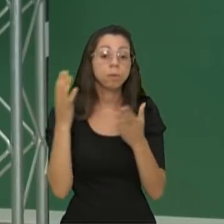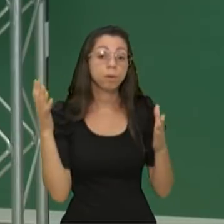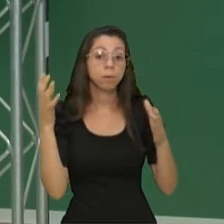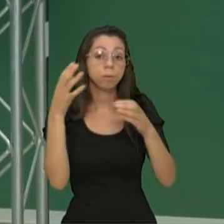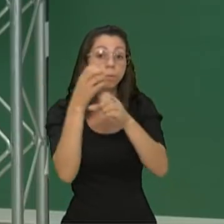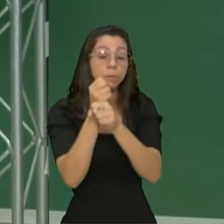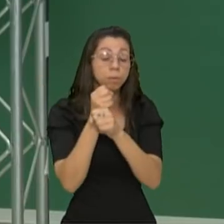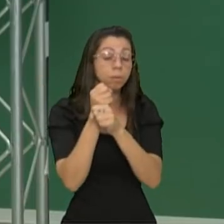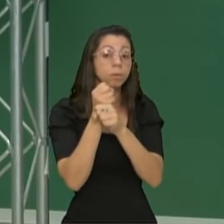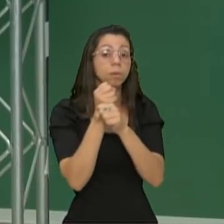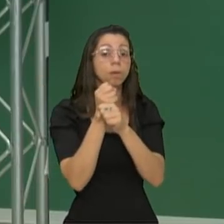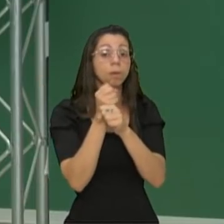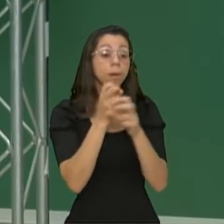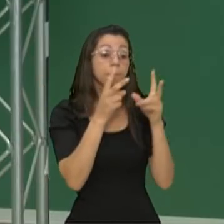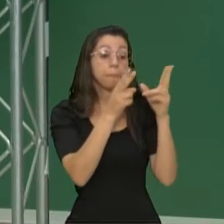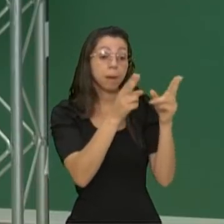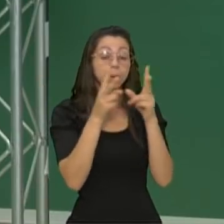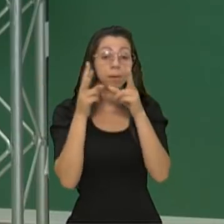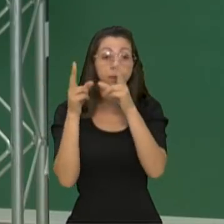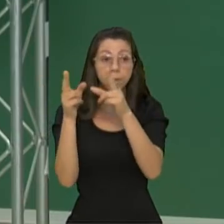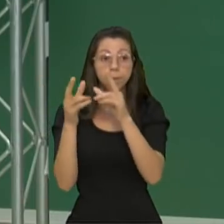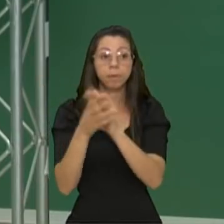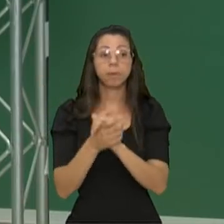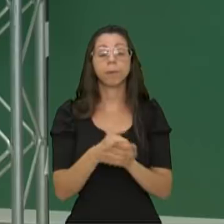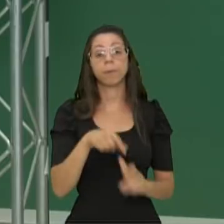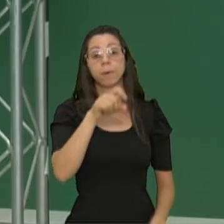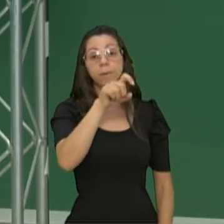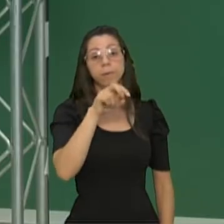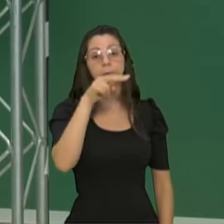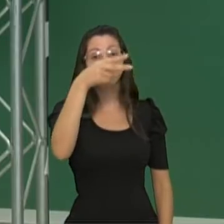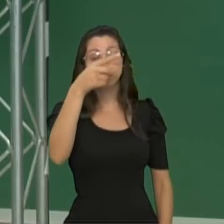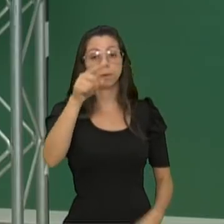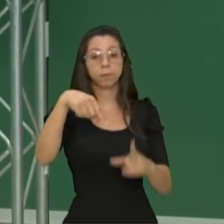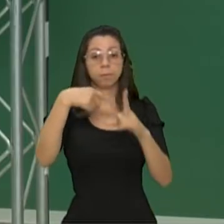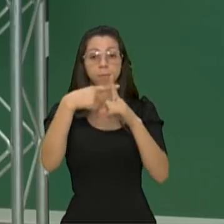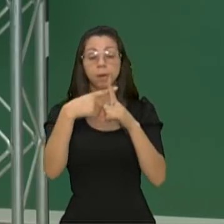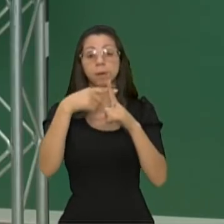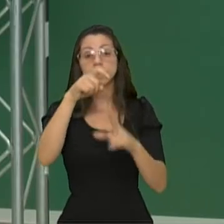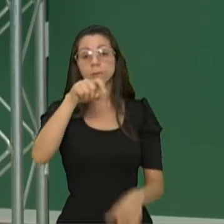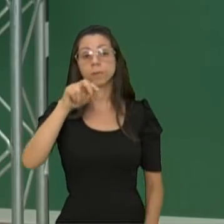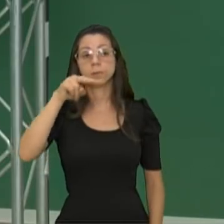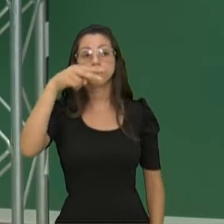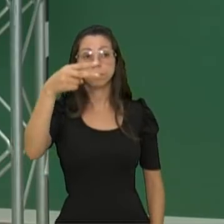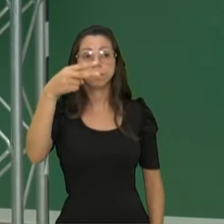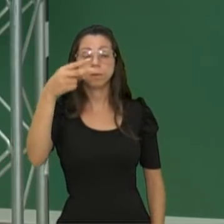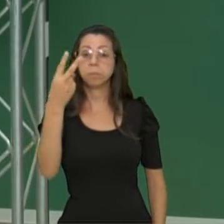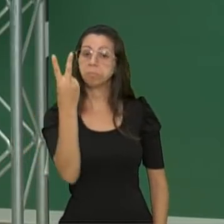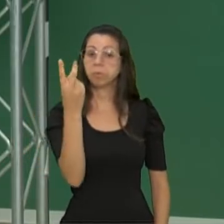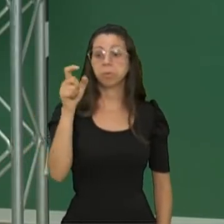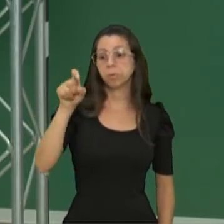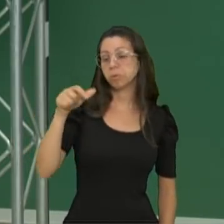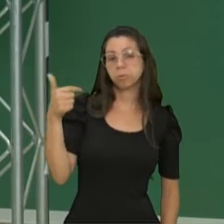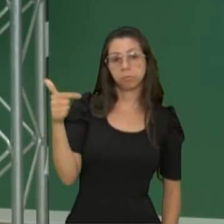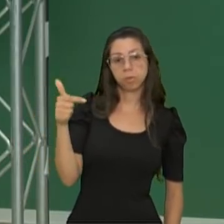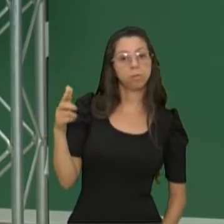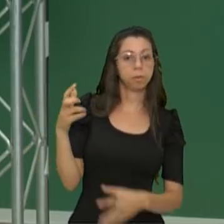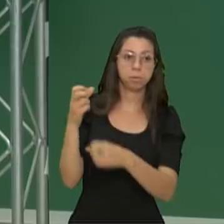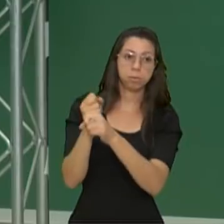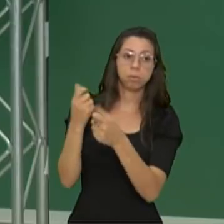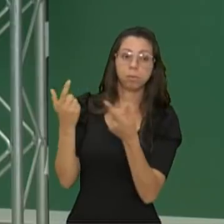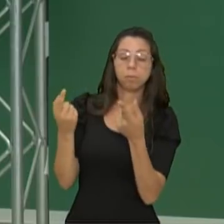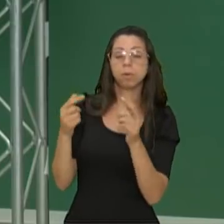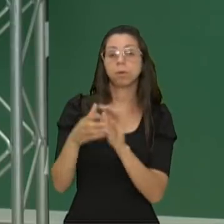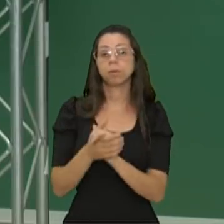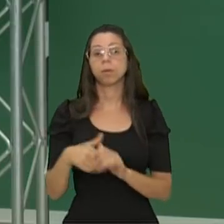termos semelhantes. X ao quadrado com x ao quadrado, 2x não tem com quem somar, e o 25 veio para cá também